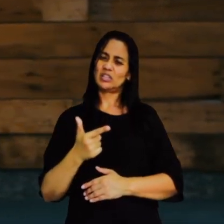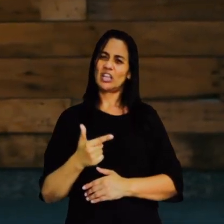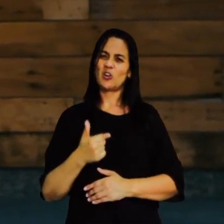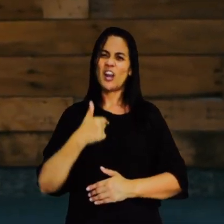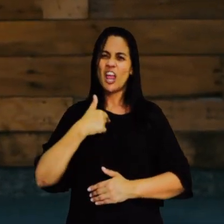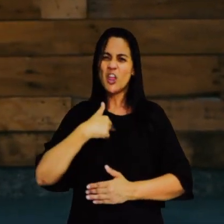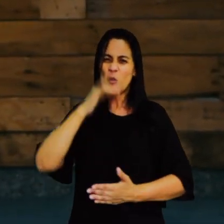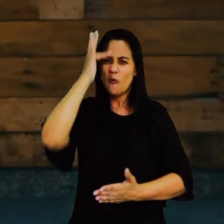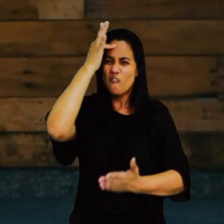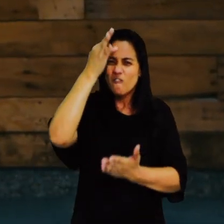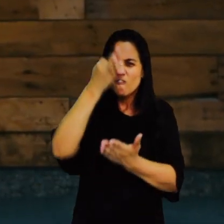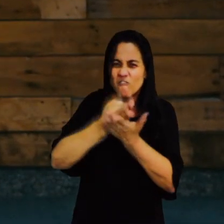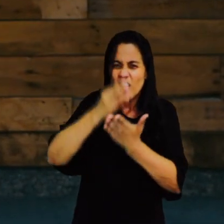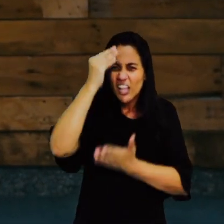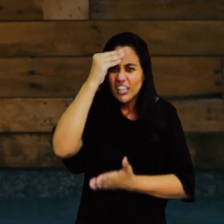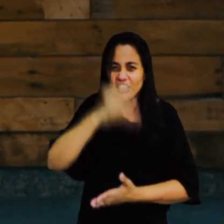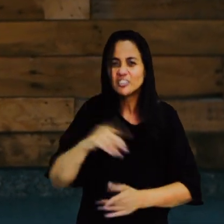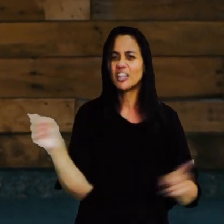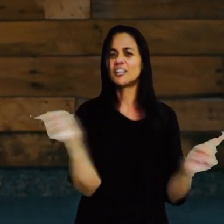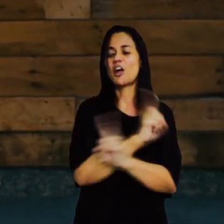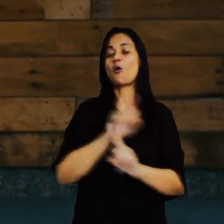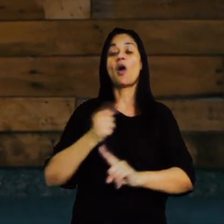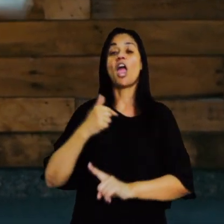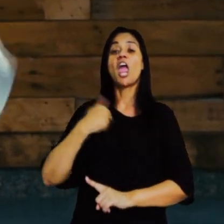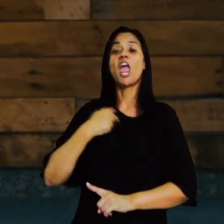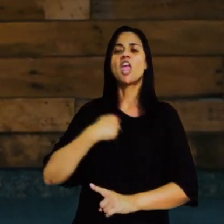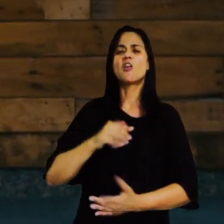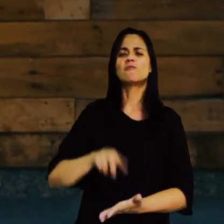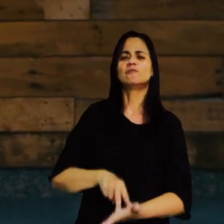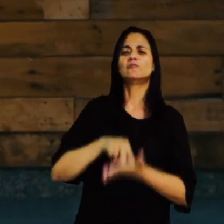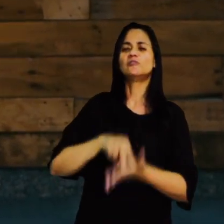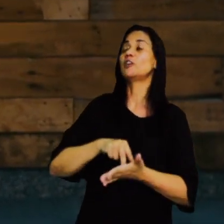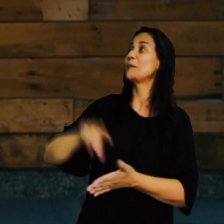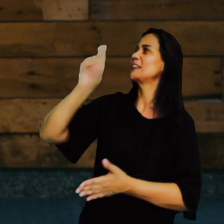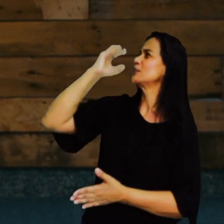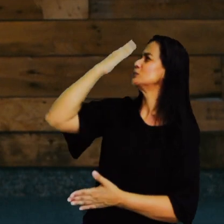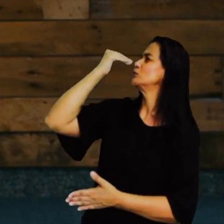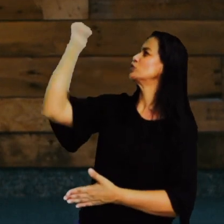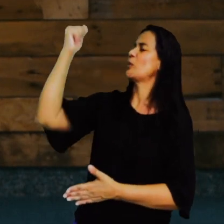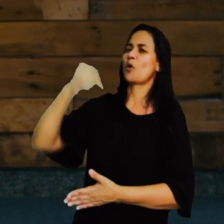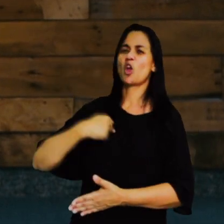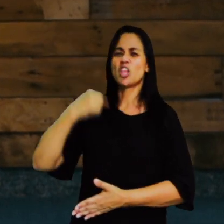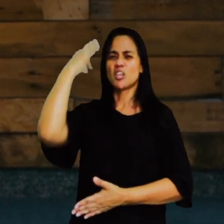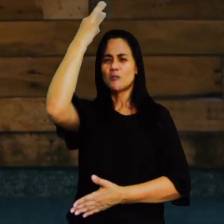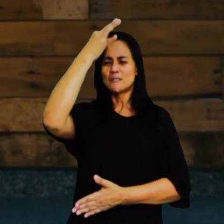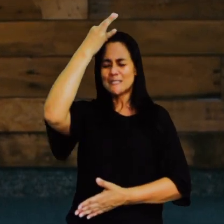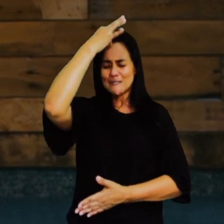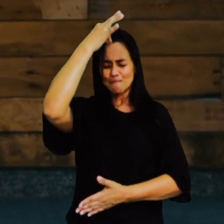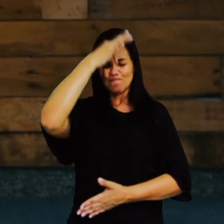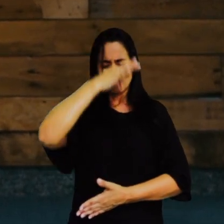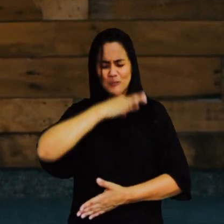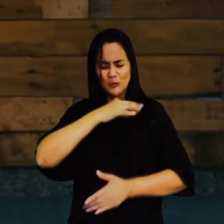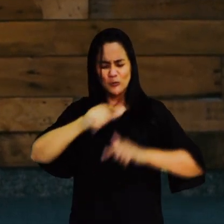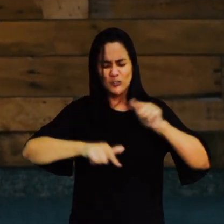Eu tenho chamada e estou fazendo ela com um espírito de excelência.